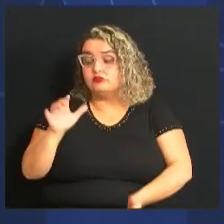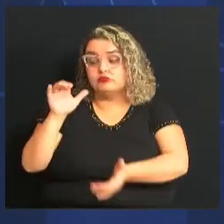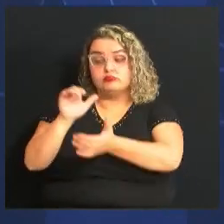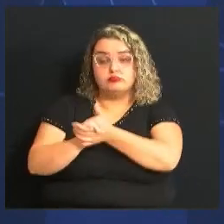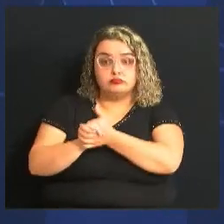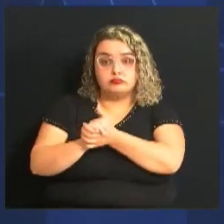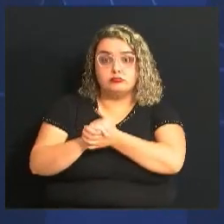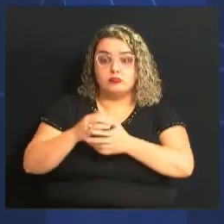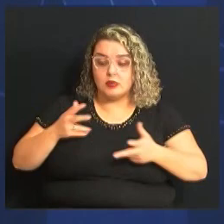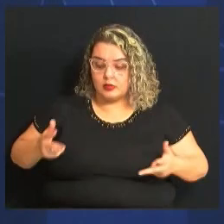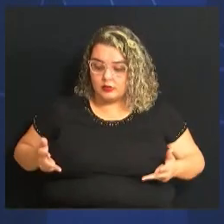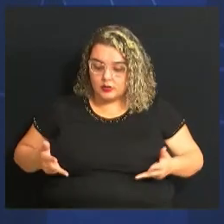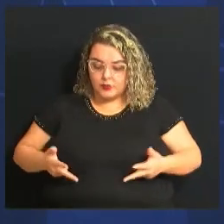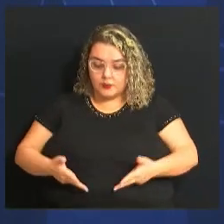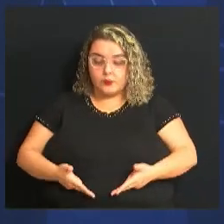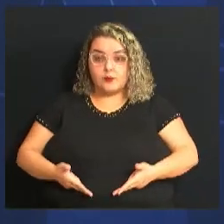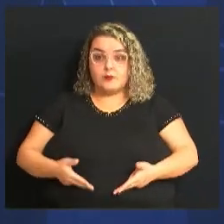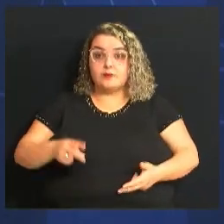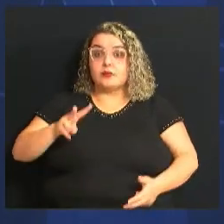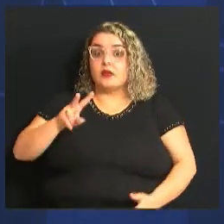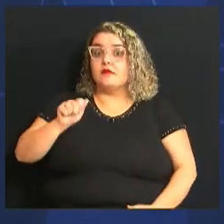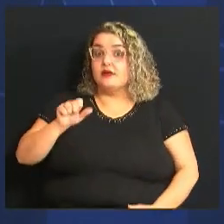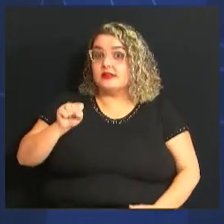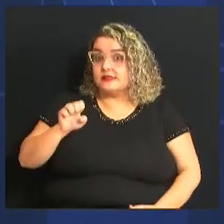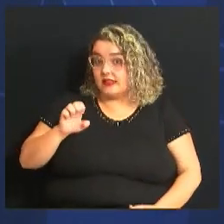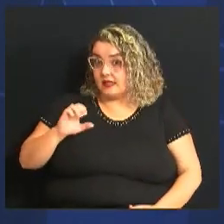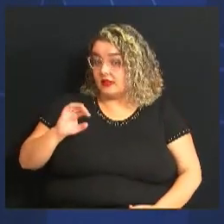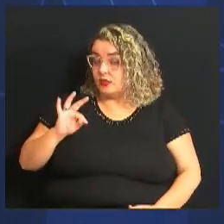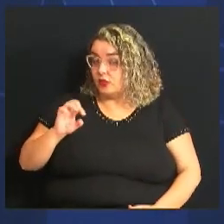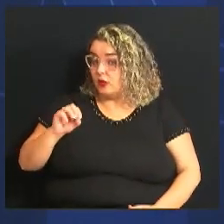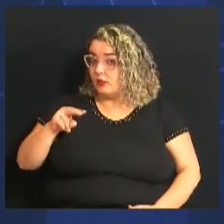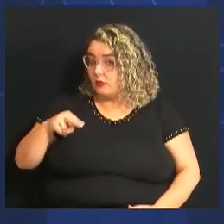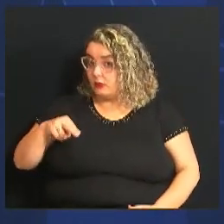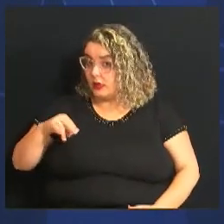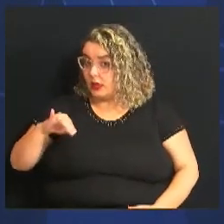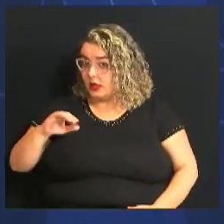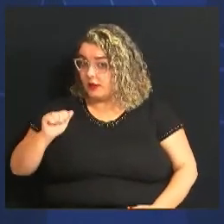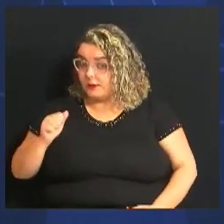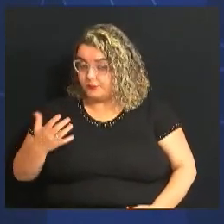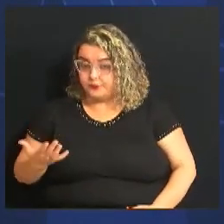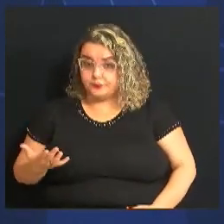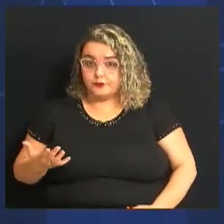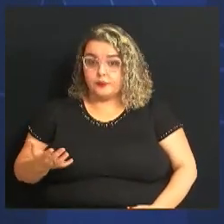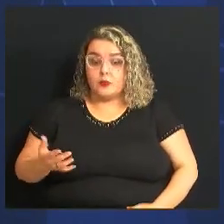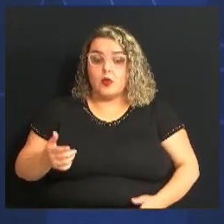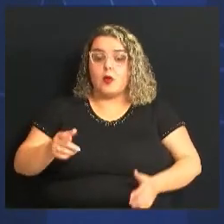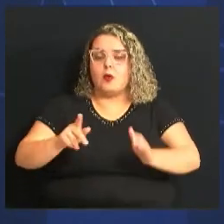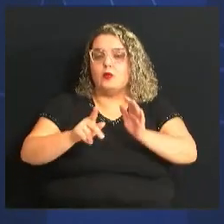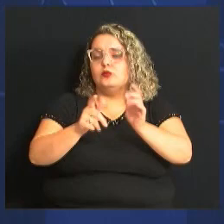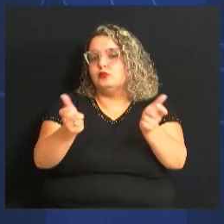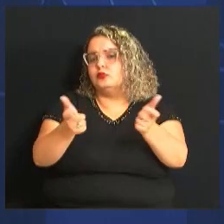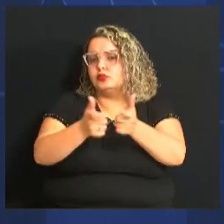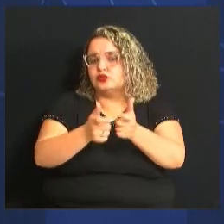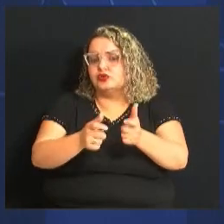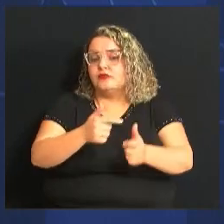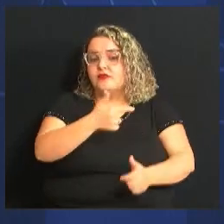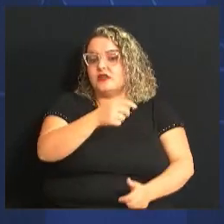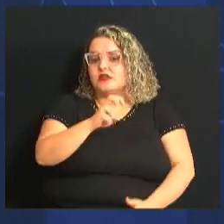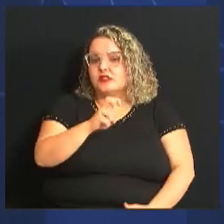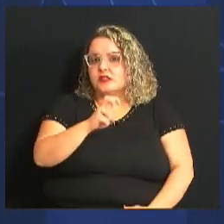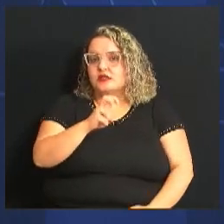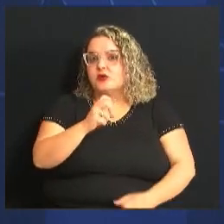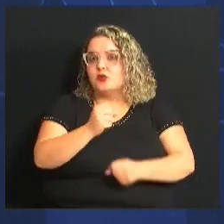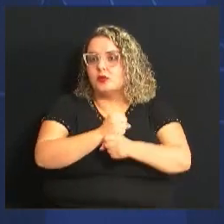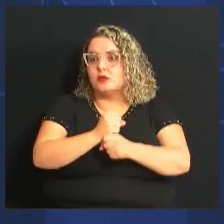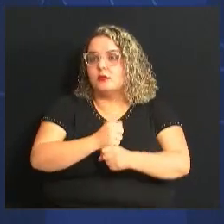de laqueadura, vasectomia. E o projeto, ele reduz de 25 anos para 21